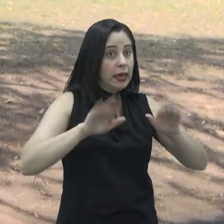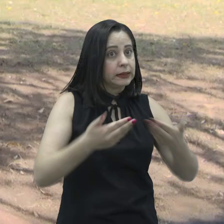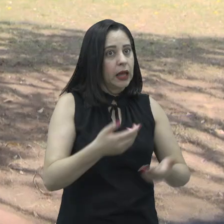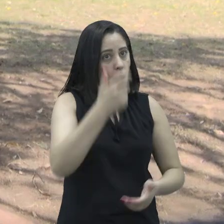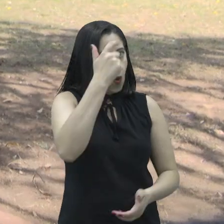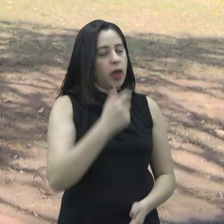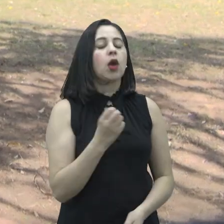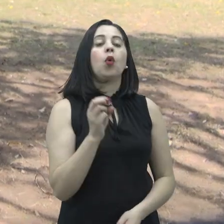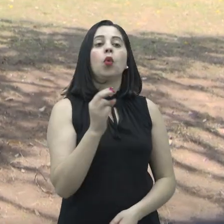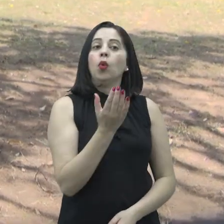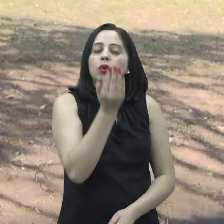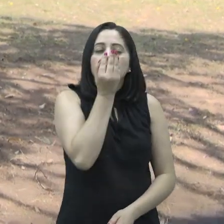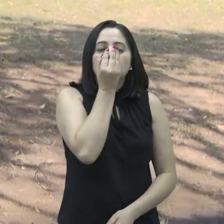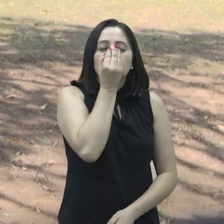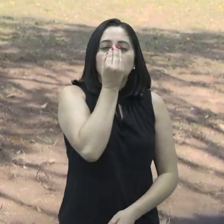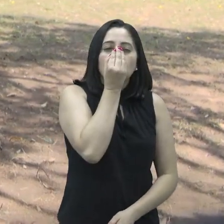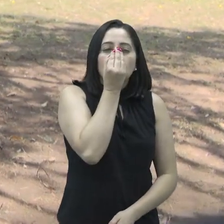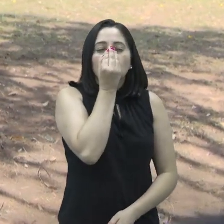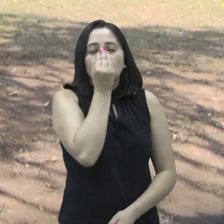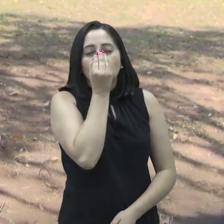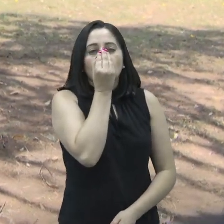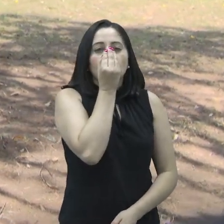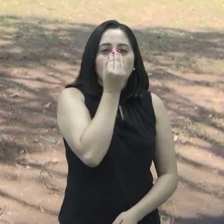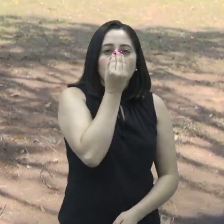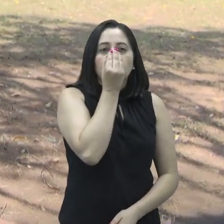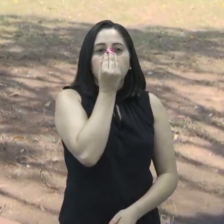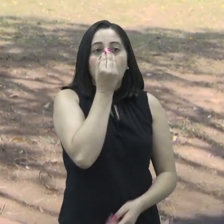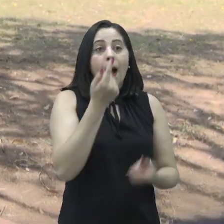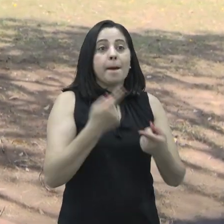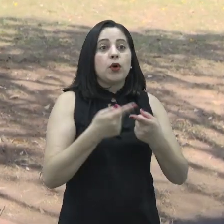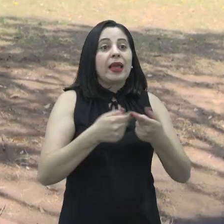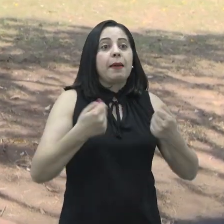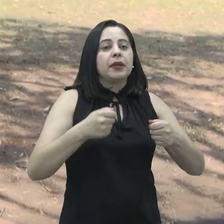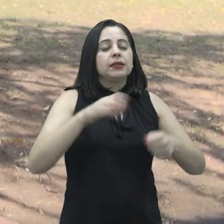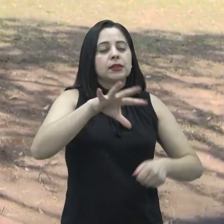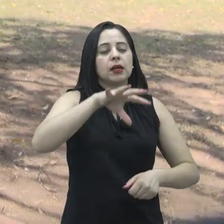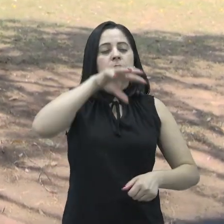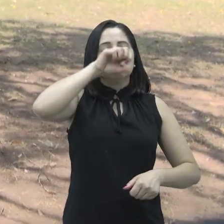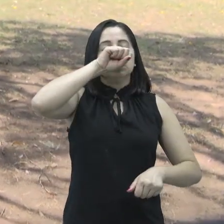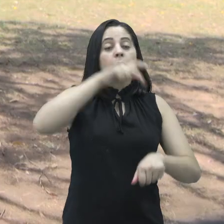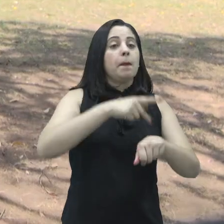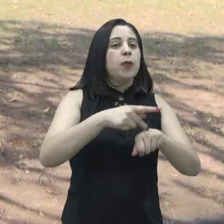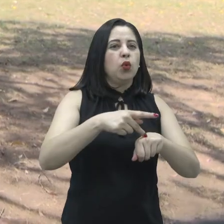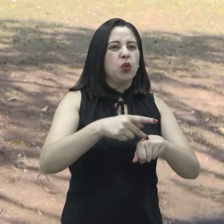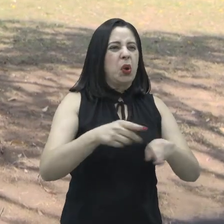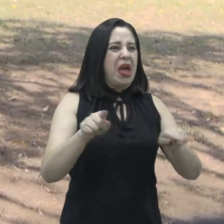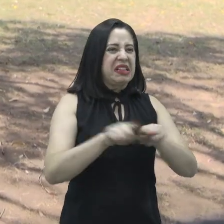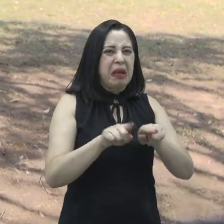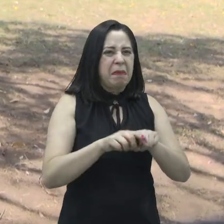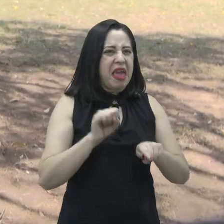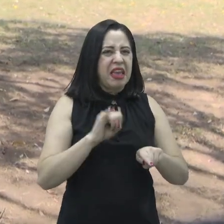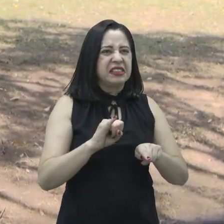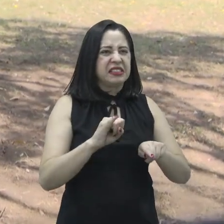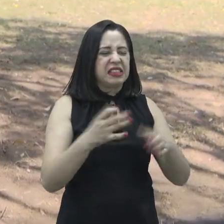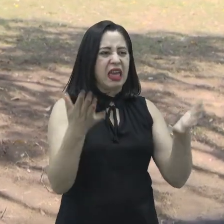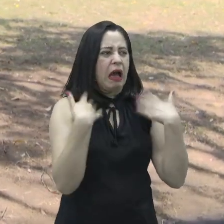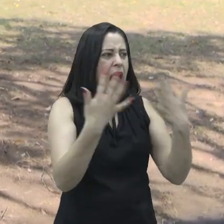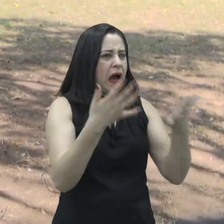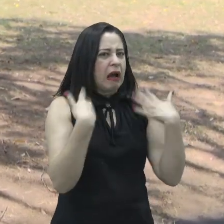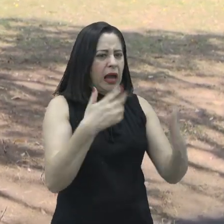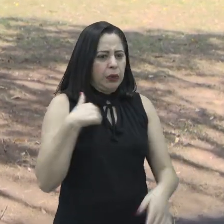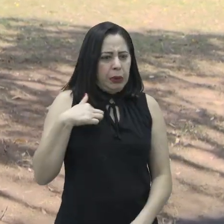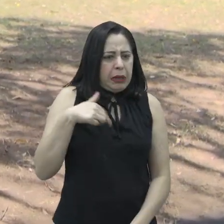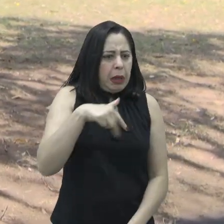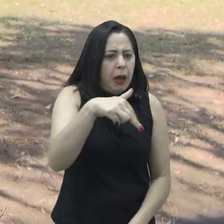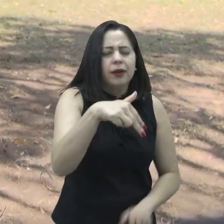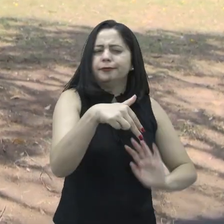inalação, né, deixar o ar mais puro para mim, e evito sair muito em horário quente, assim, que o tempo está muito seco. Então eu